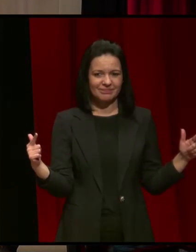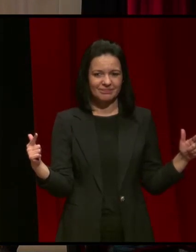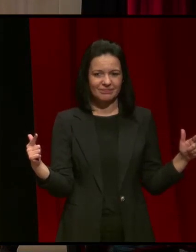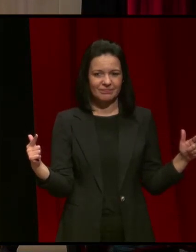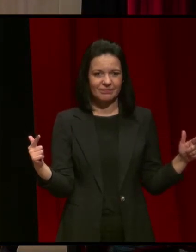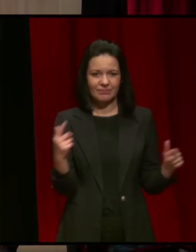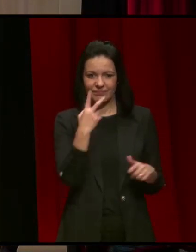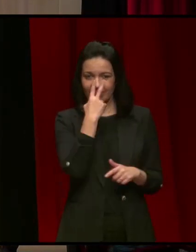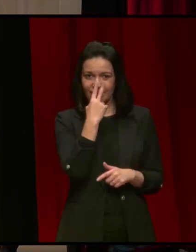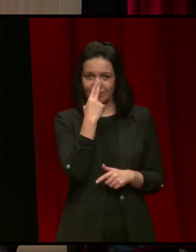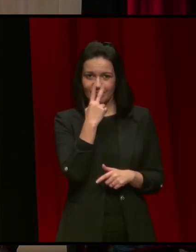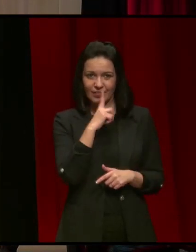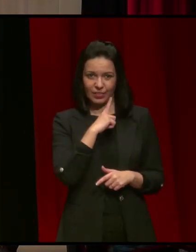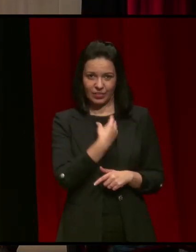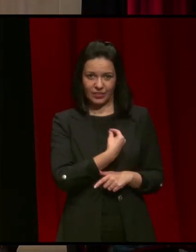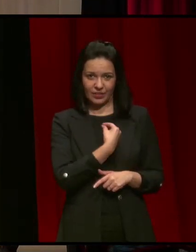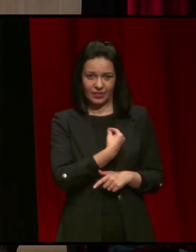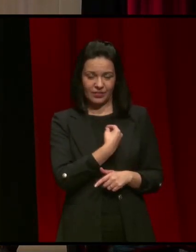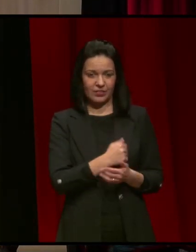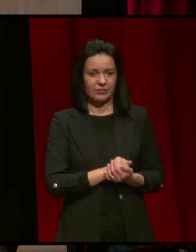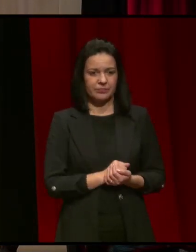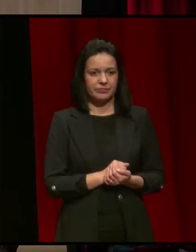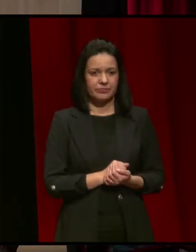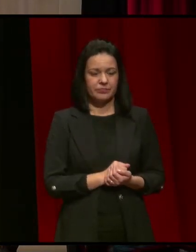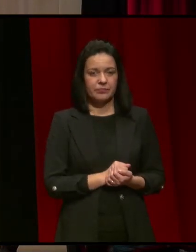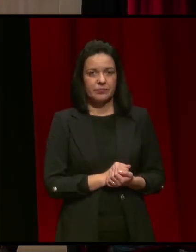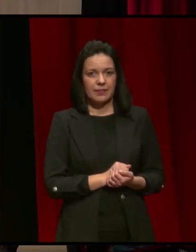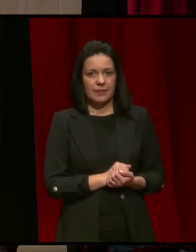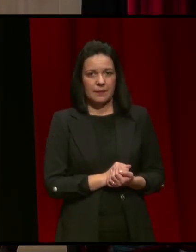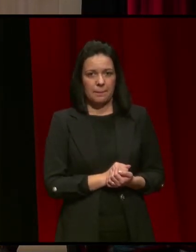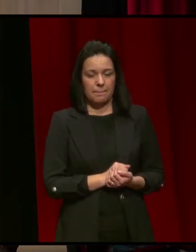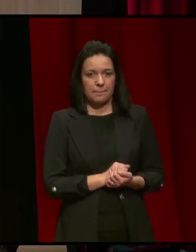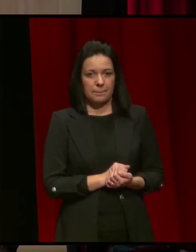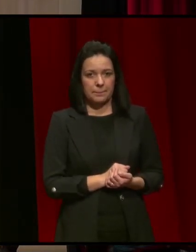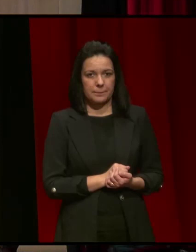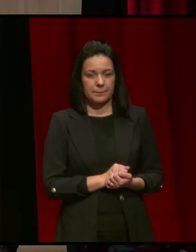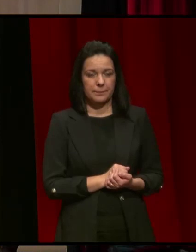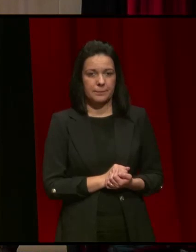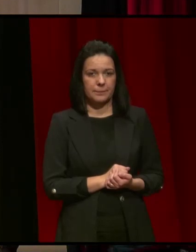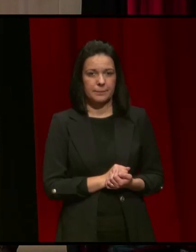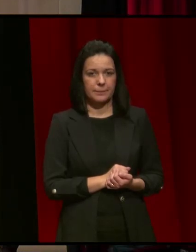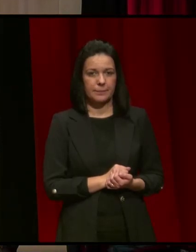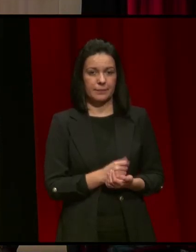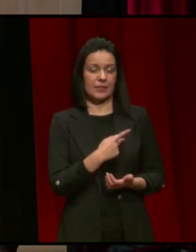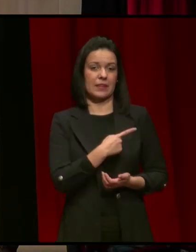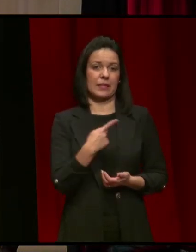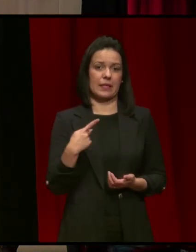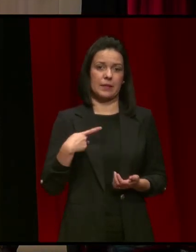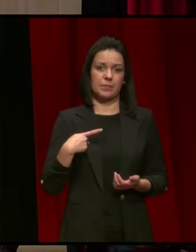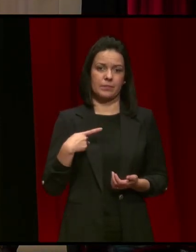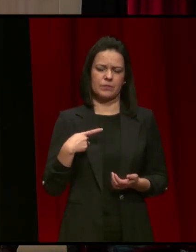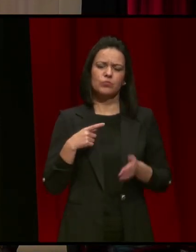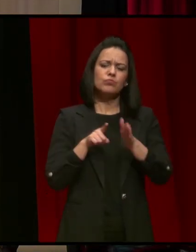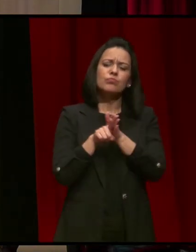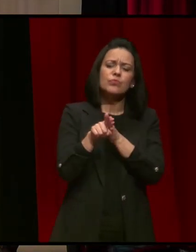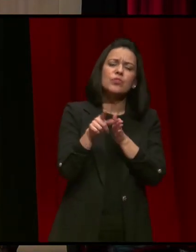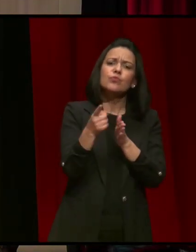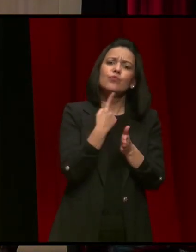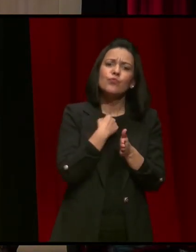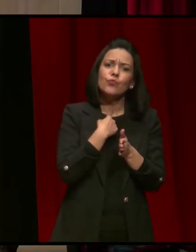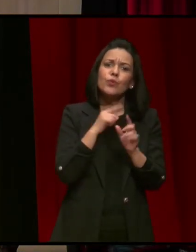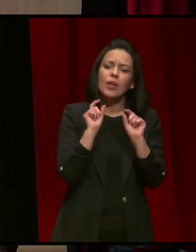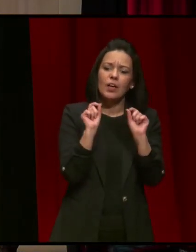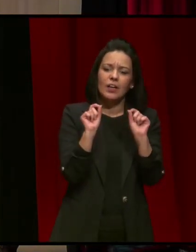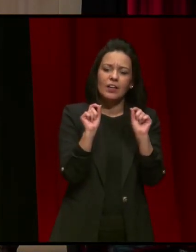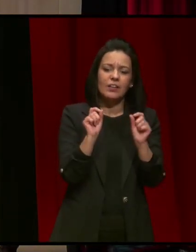Ela é uma moça cega. Mas em todo caso, eu acho que o que pode ser feito é o pastor de fato perguntar para eles, o que vocês precisam? Uma outra